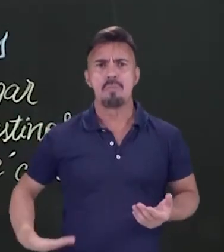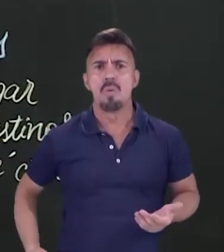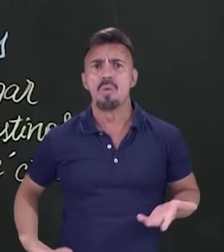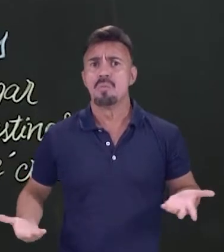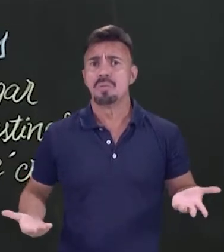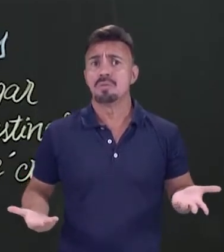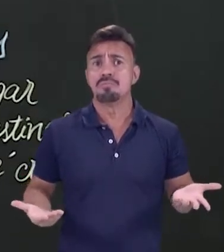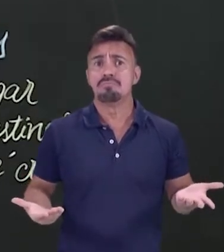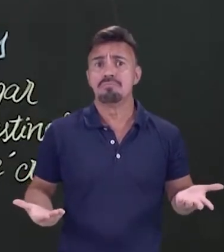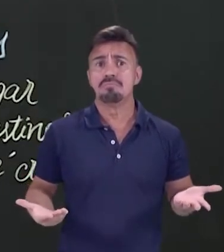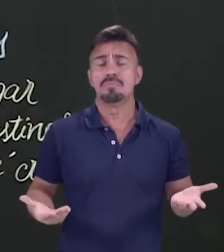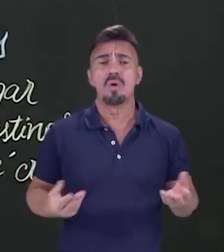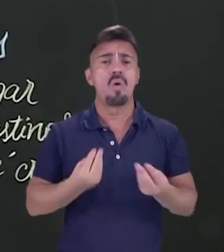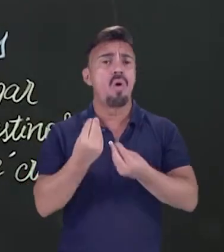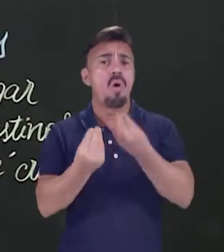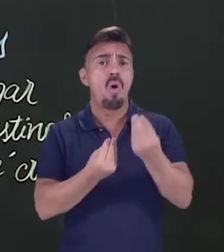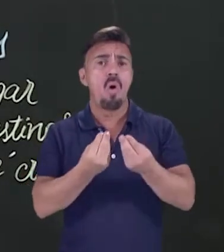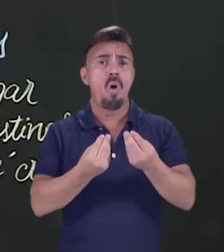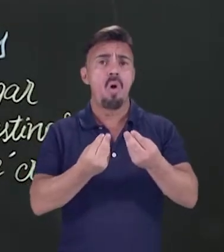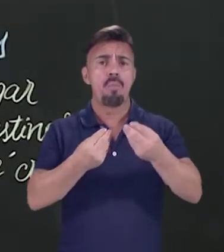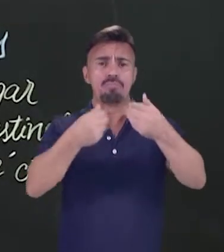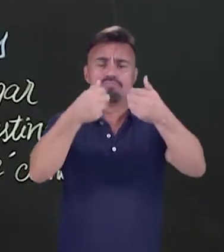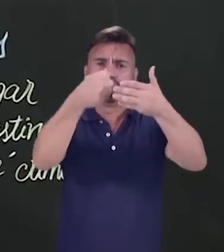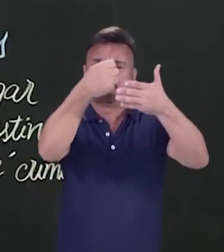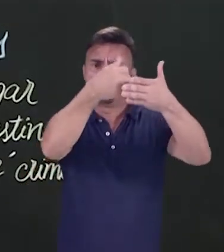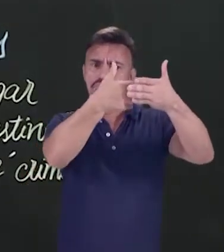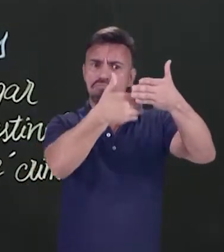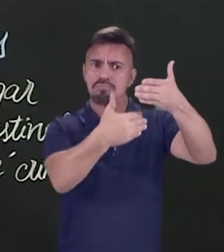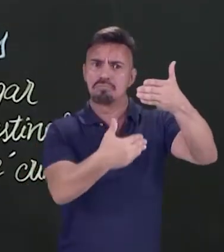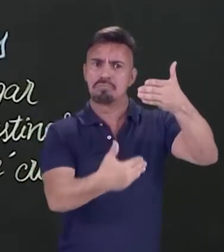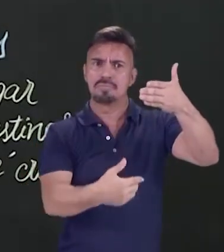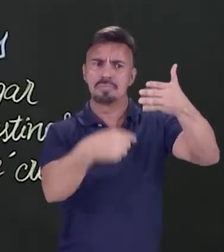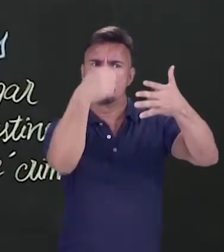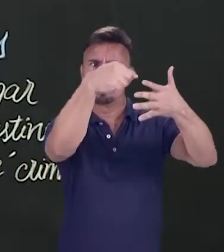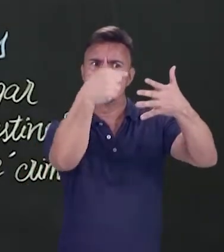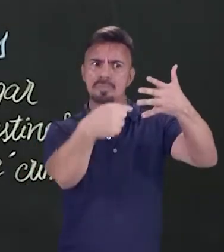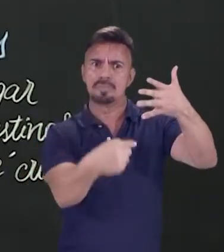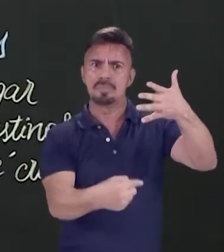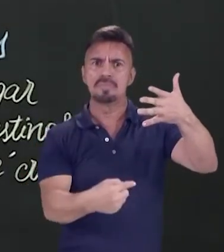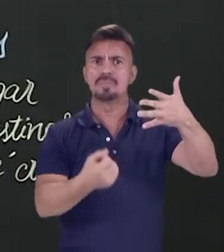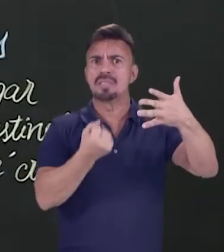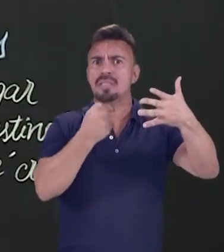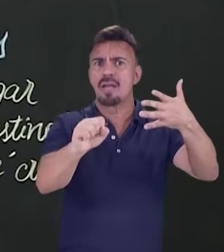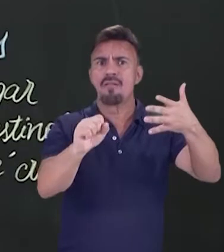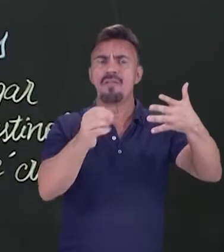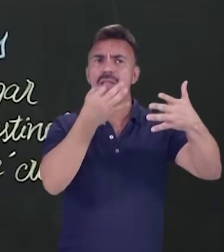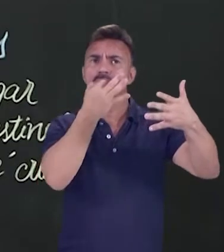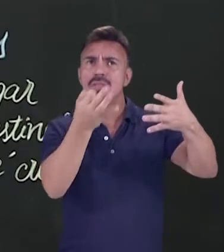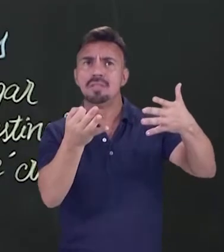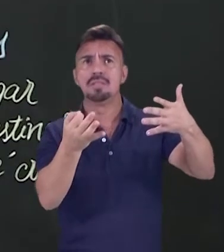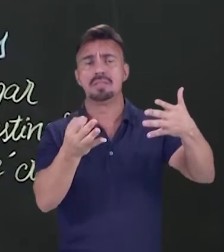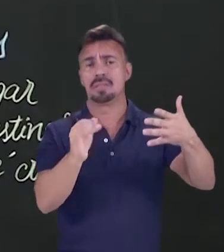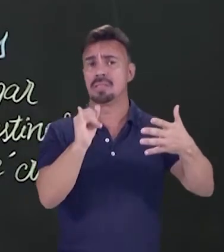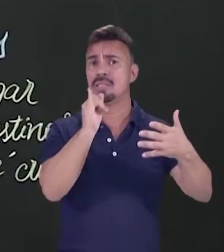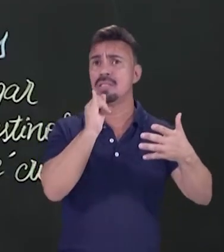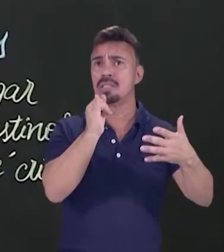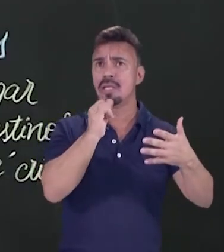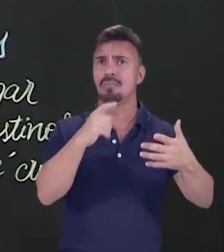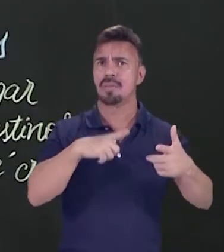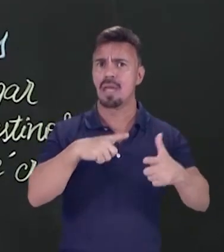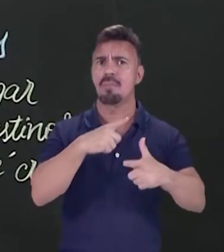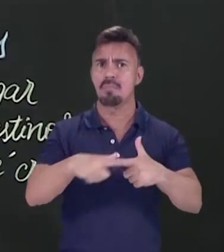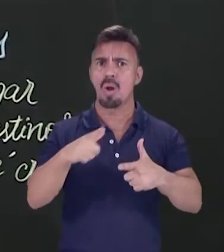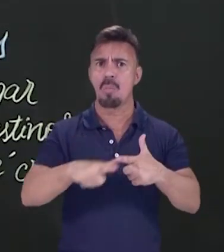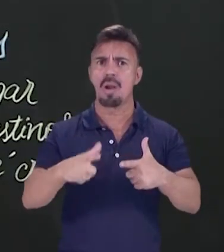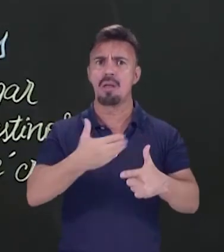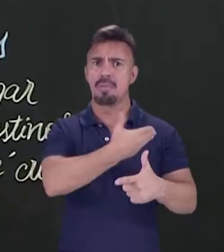fato funcione. No desenvolvimento eu vou apresentar comprovações, recursos argumentativos que defendam o meu ponto de vista, se eu achar, por exemplo, que há problemas